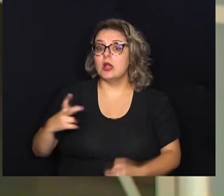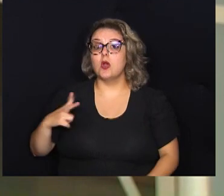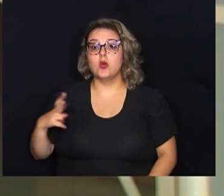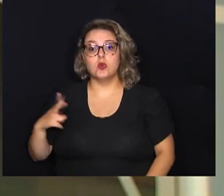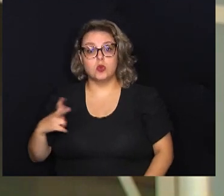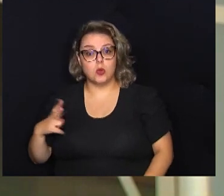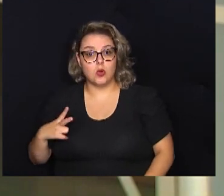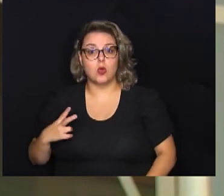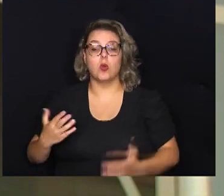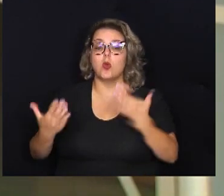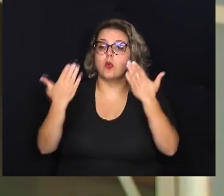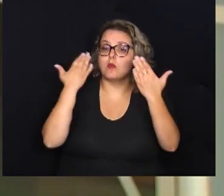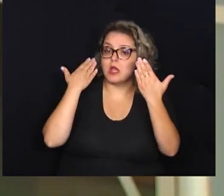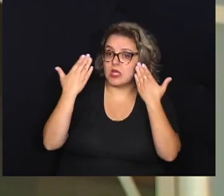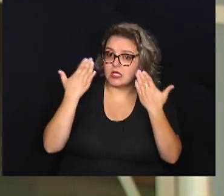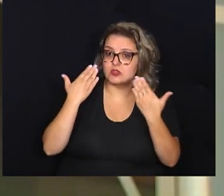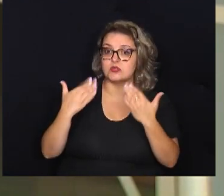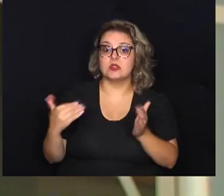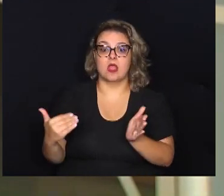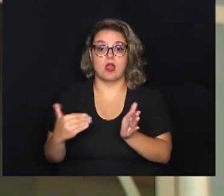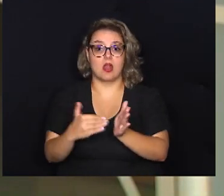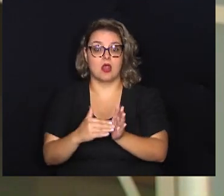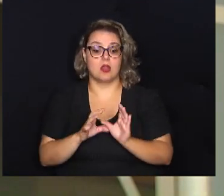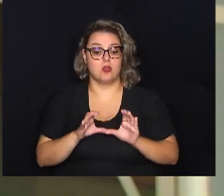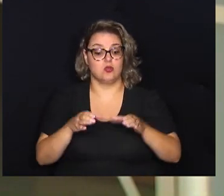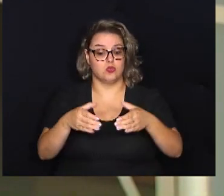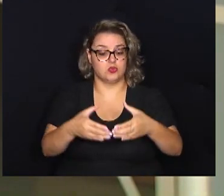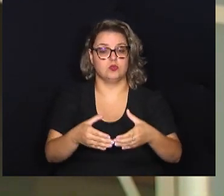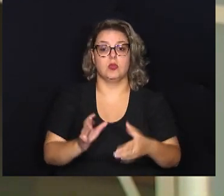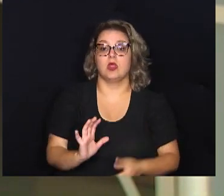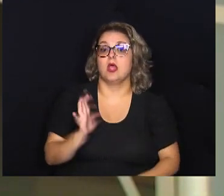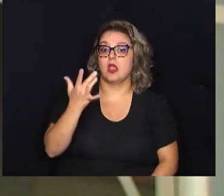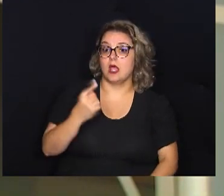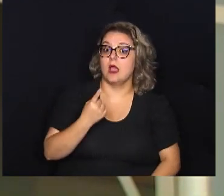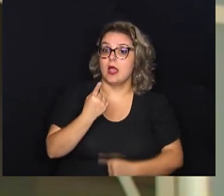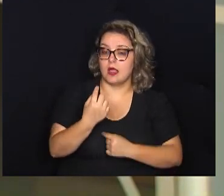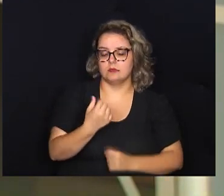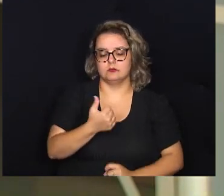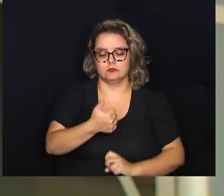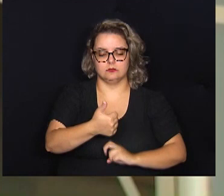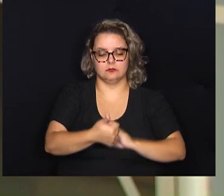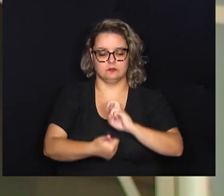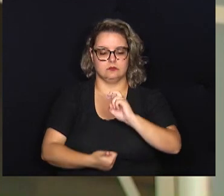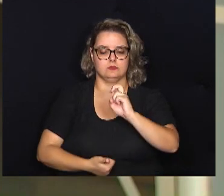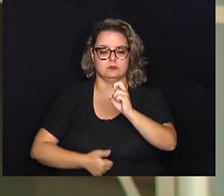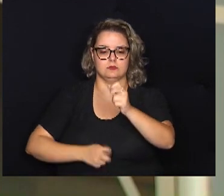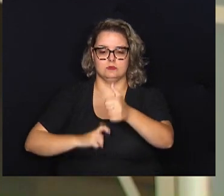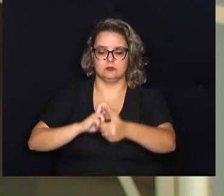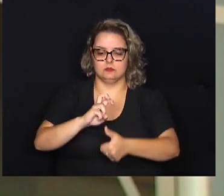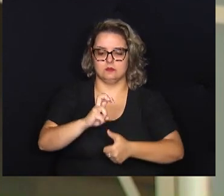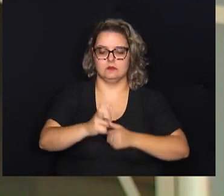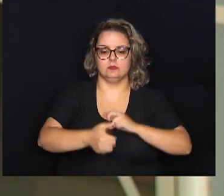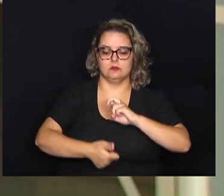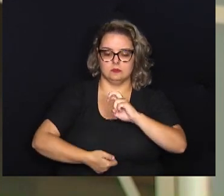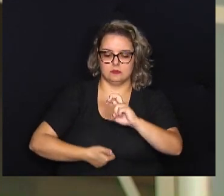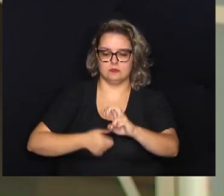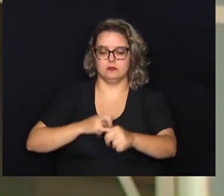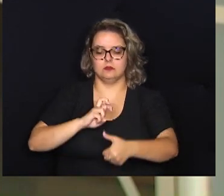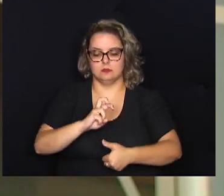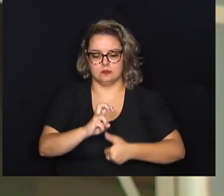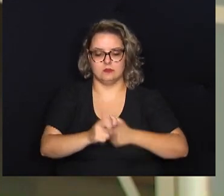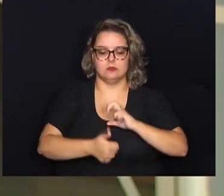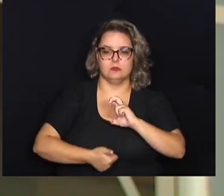individualizado com o psicólogo e até mesmo dos grupos que acontecem a cada 15 dias com um grupo de homens que desejam melhorar